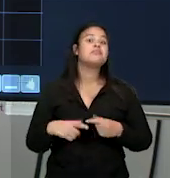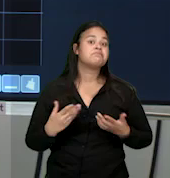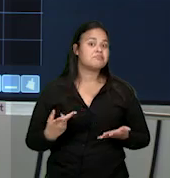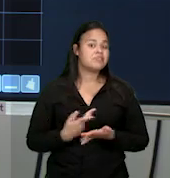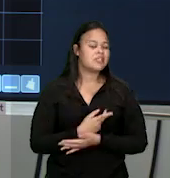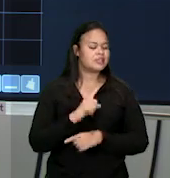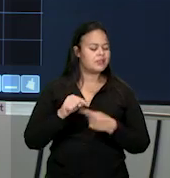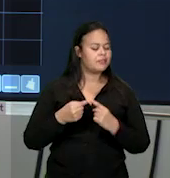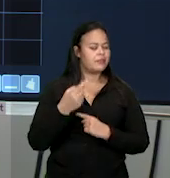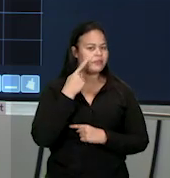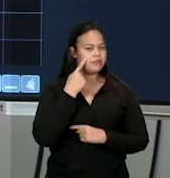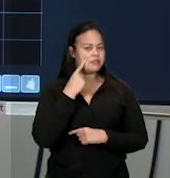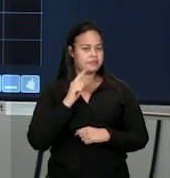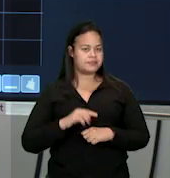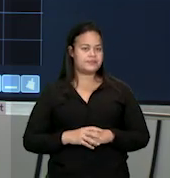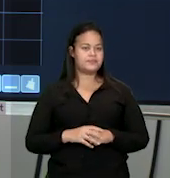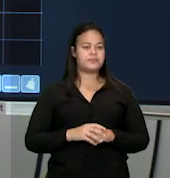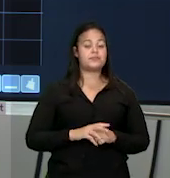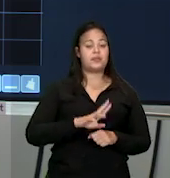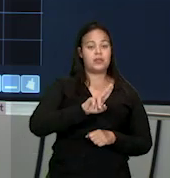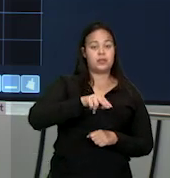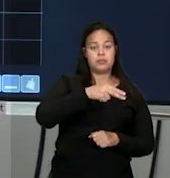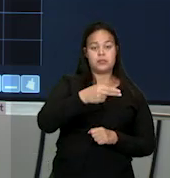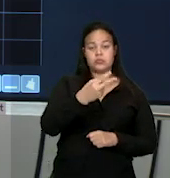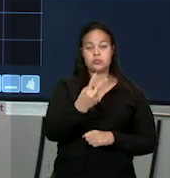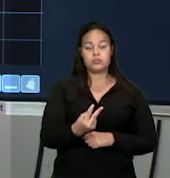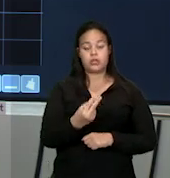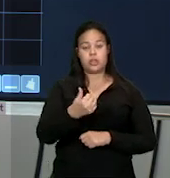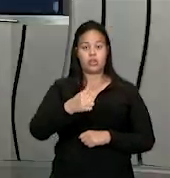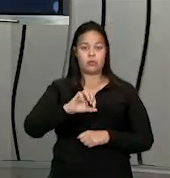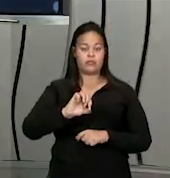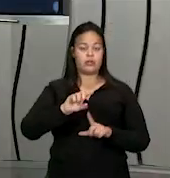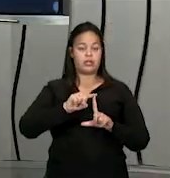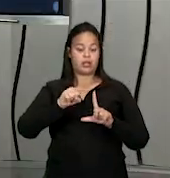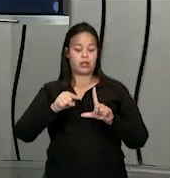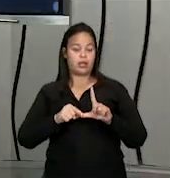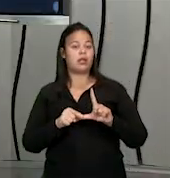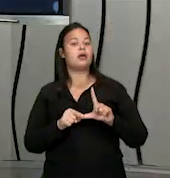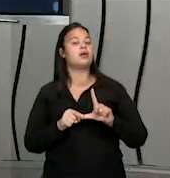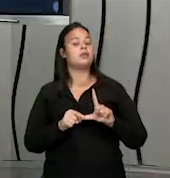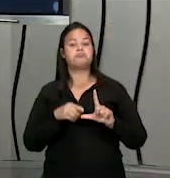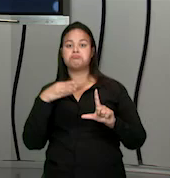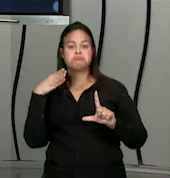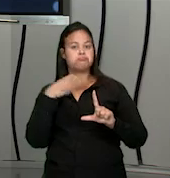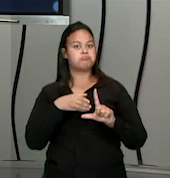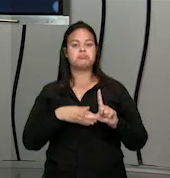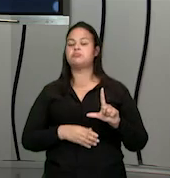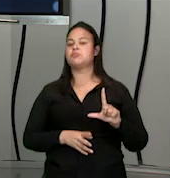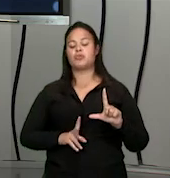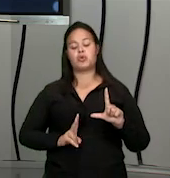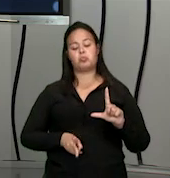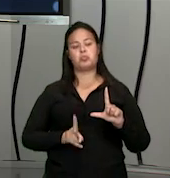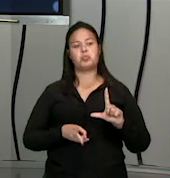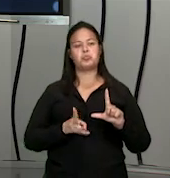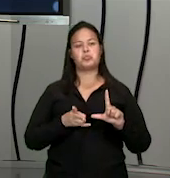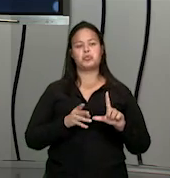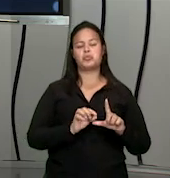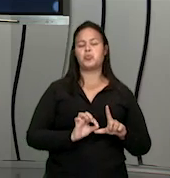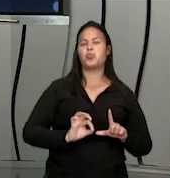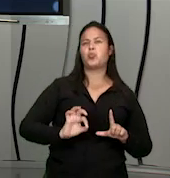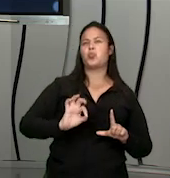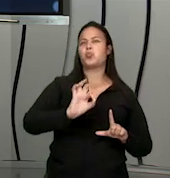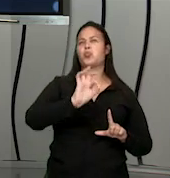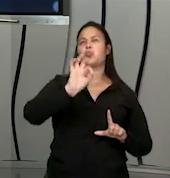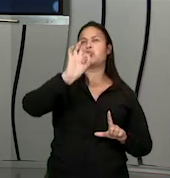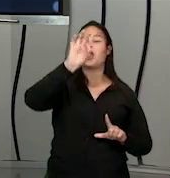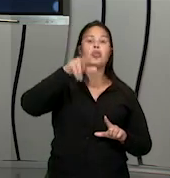E a mesma coisa aqui, o π sobre 2, 90 graus, né? Ela não vai atingir, isso aqui continua e nunca atinge essa